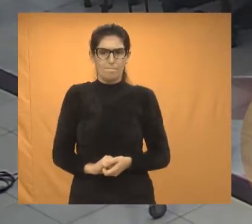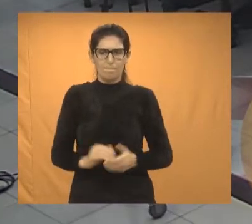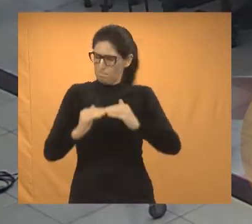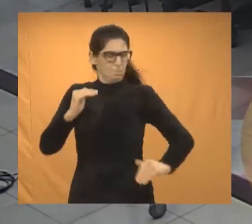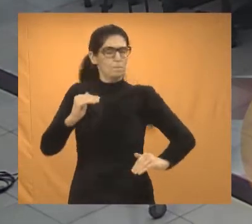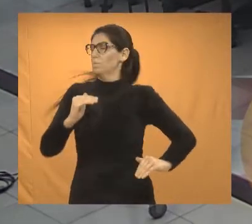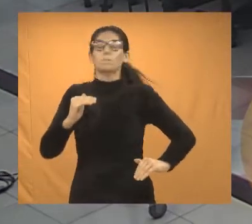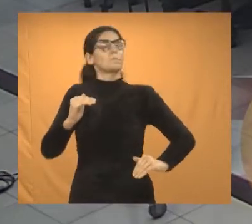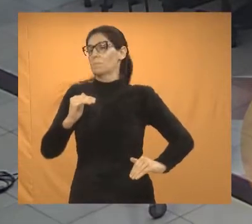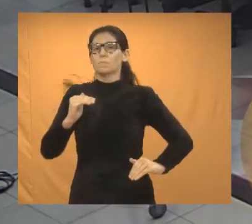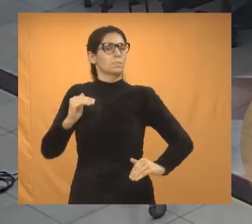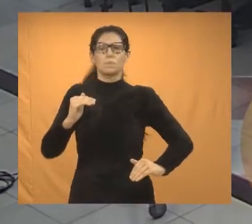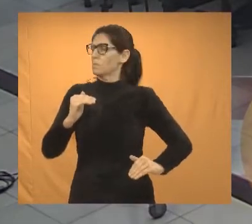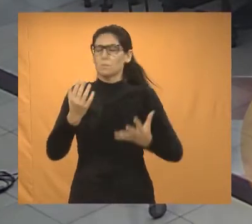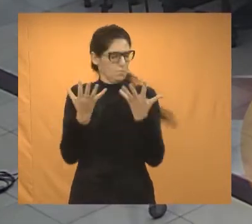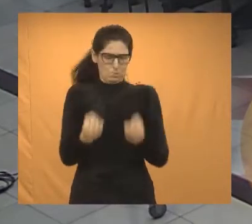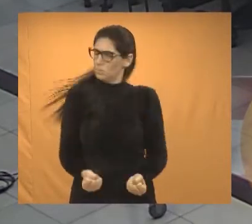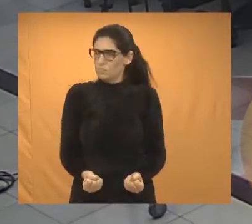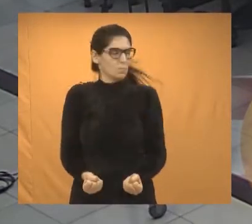Rejeitada. Nossa, eu nem vi.